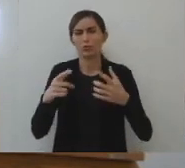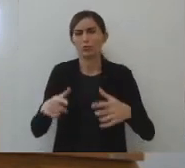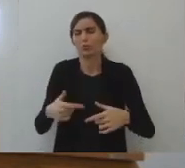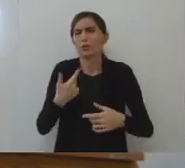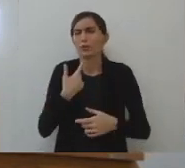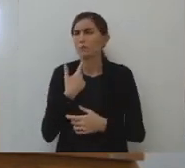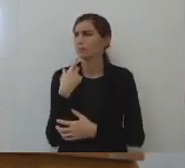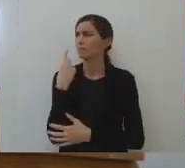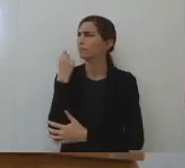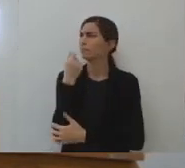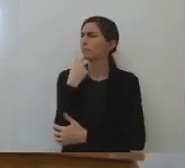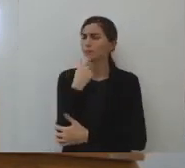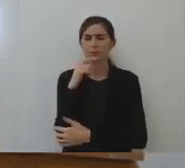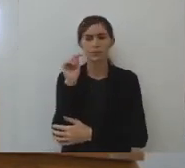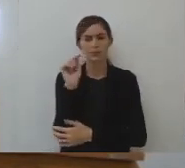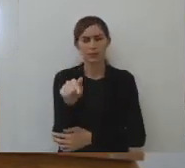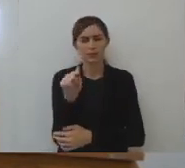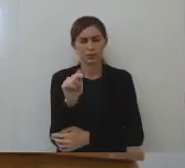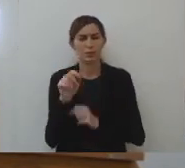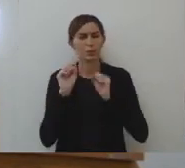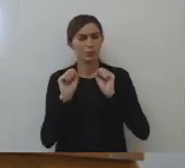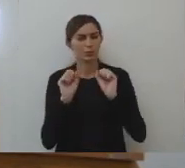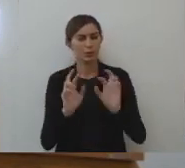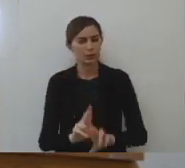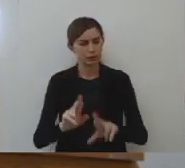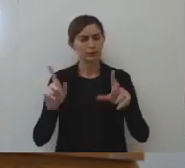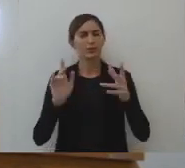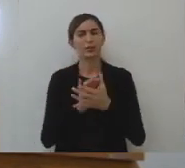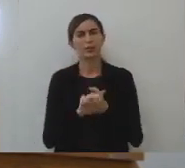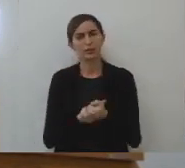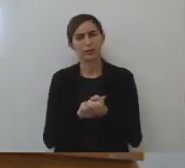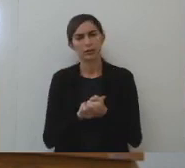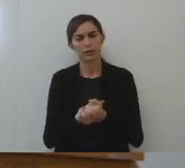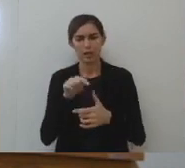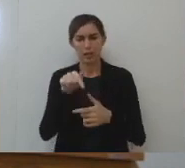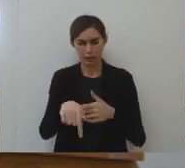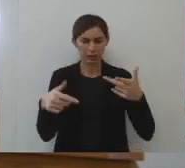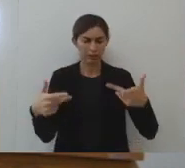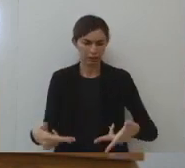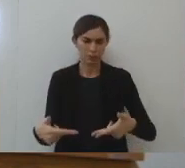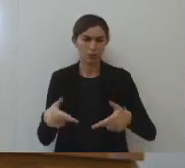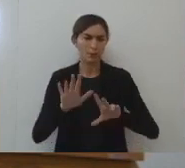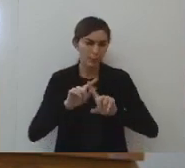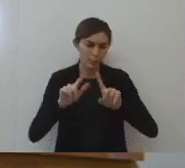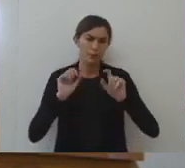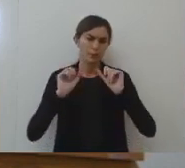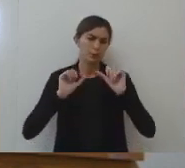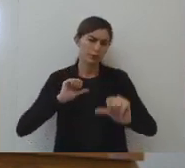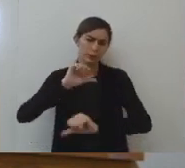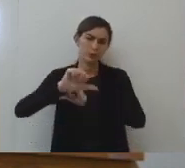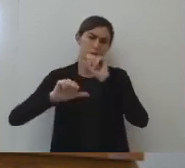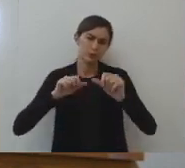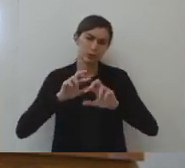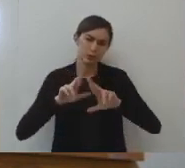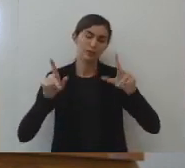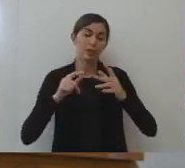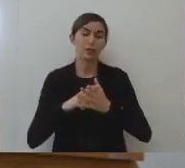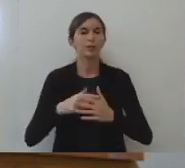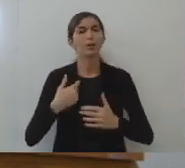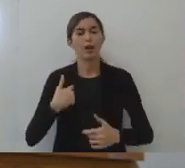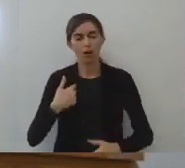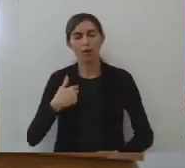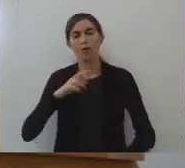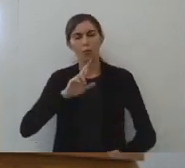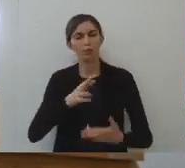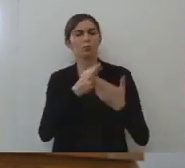assim, peraí, isso aqui poderia ser diferente. Está desse jeito, mas poderia ser diferente. E a nossa